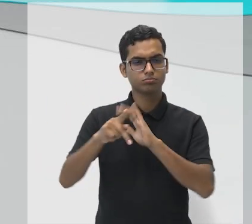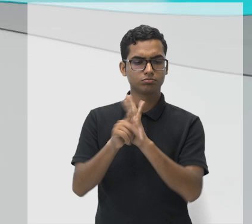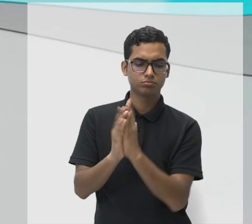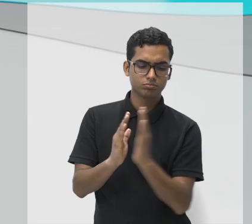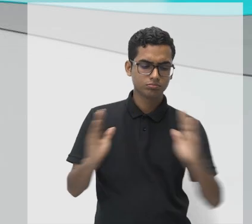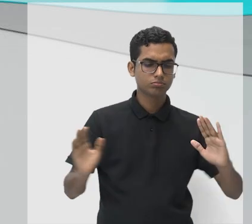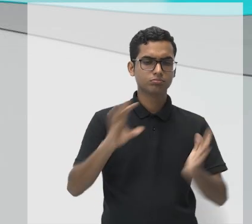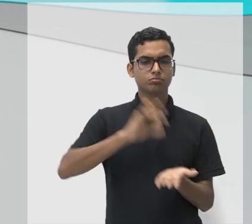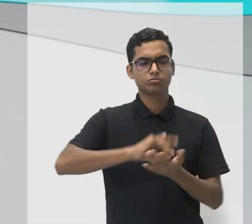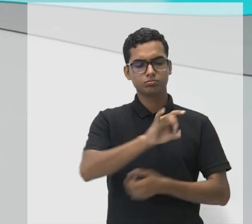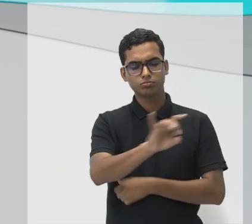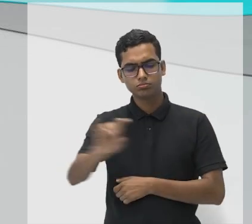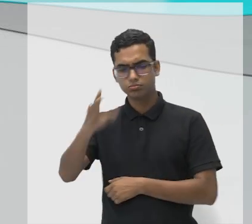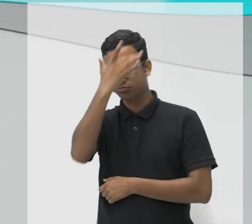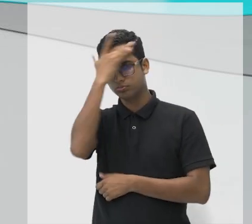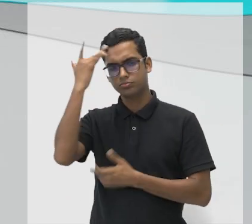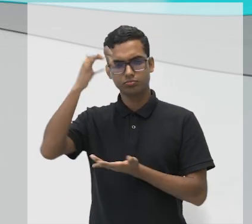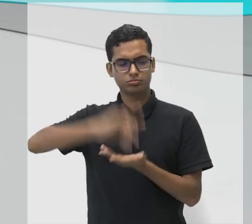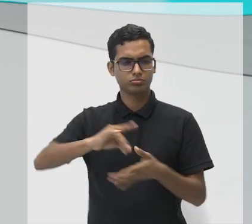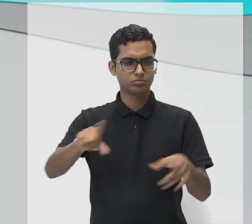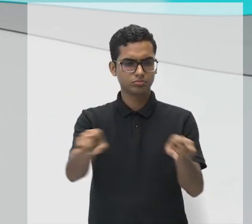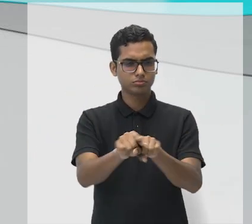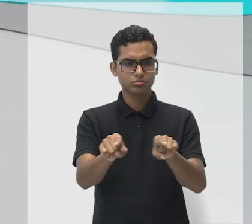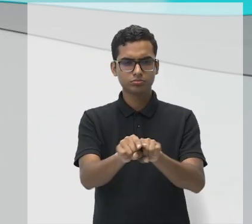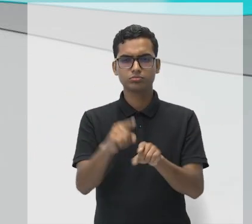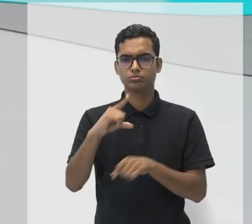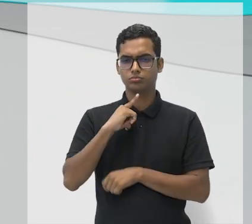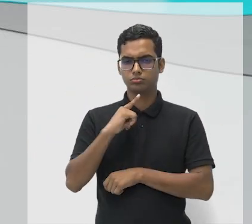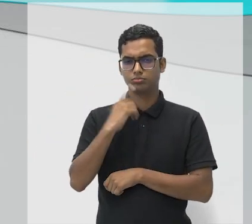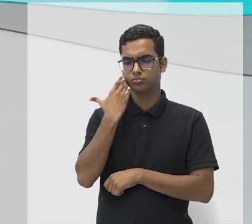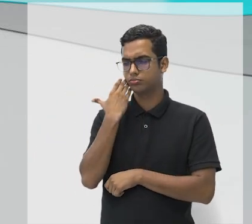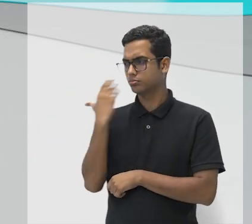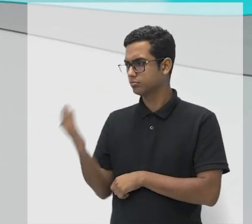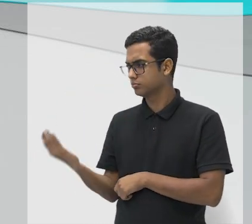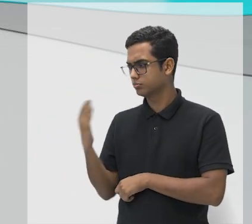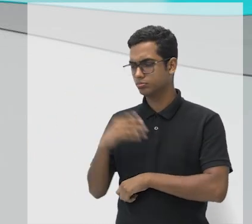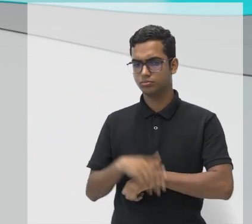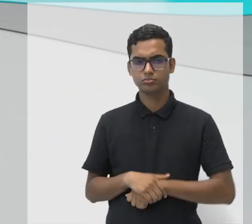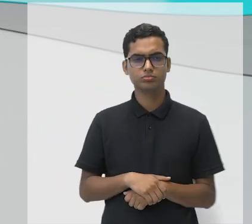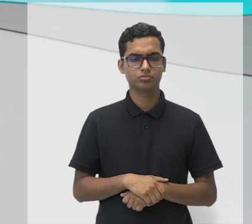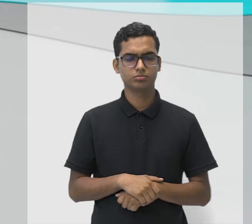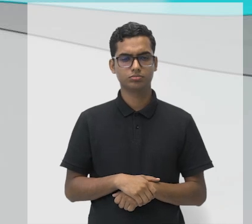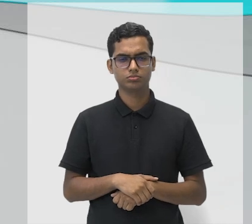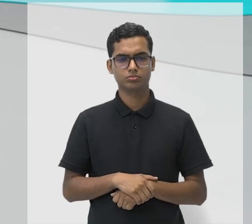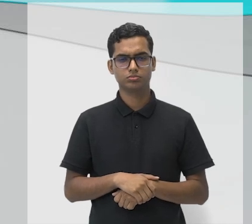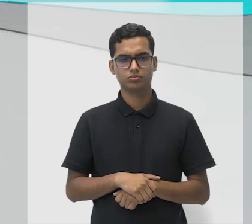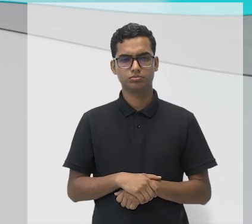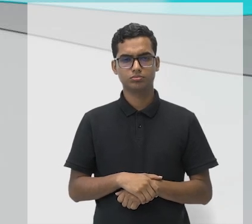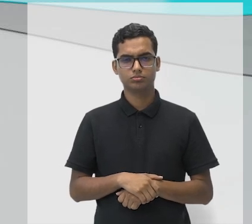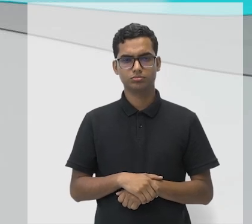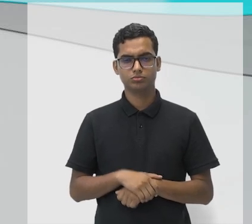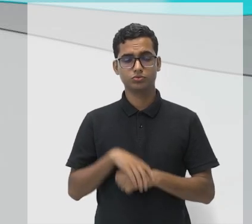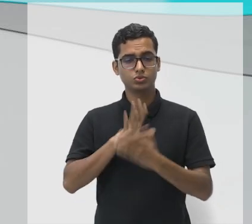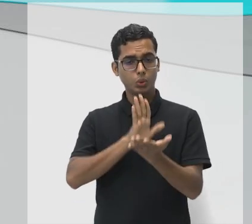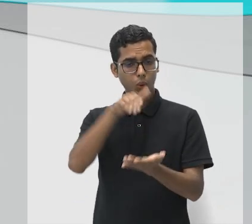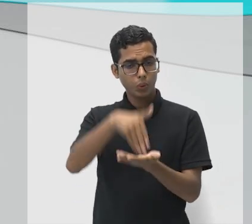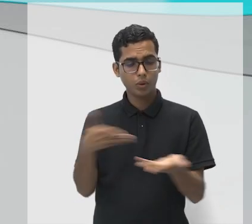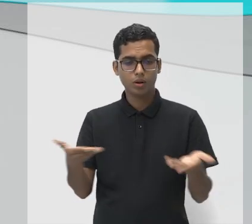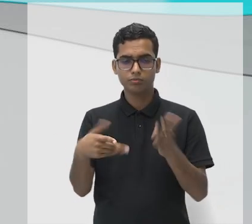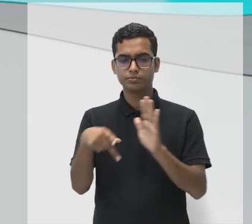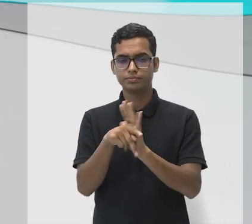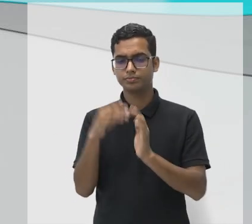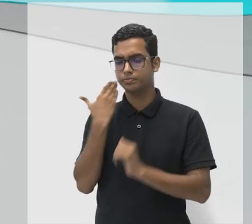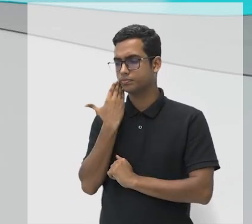de cada indivíduo, né? Todo o background relacionado aí à profissão, tá? E por último eu